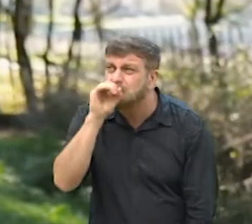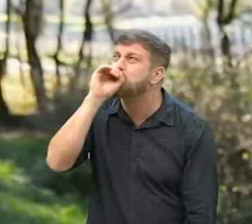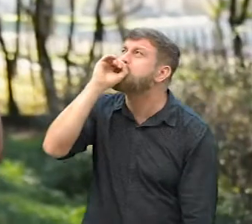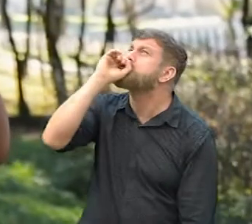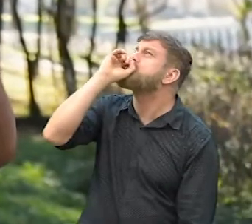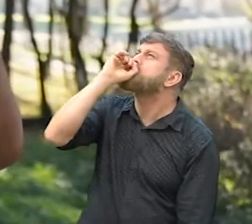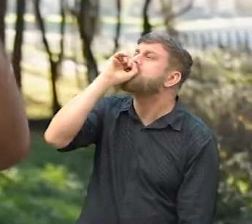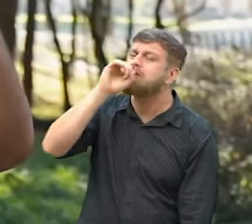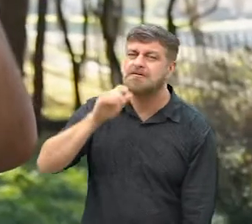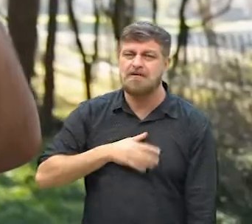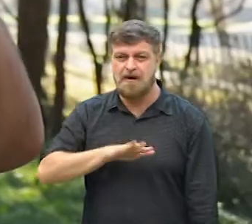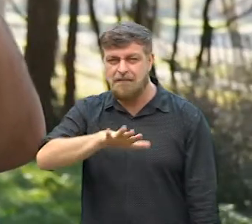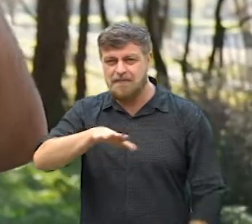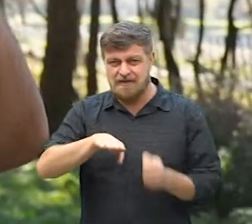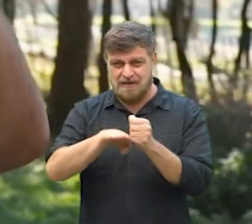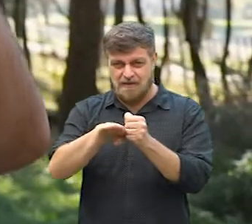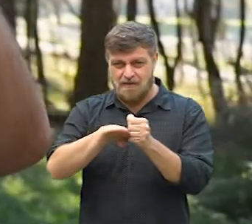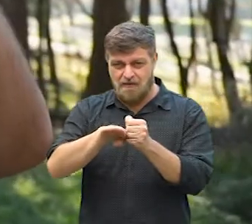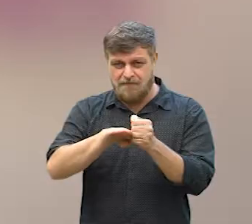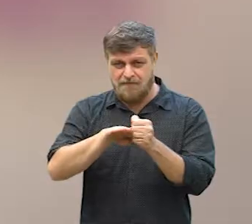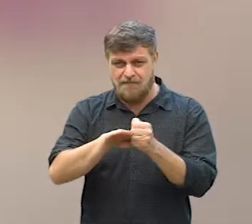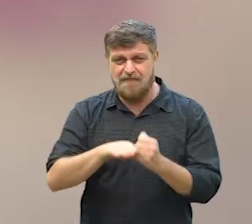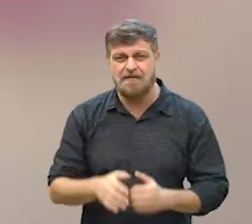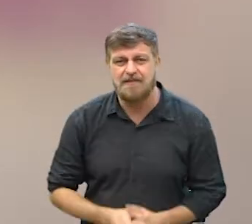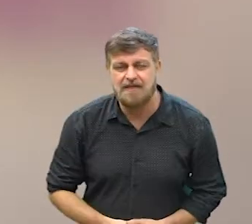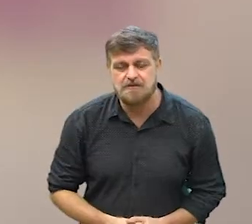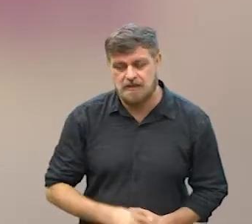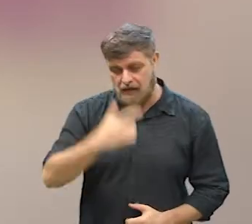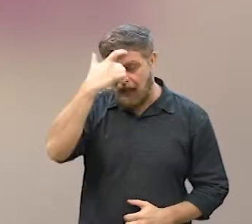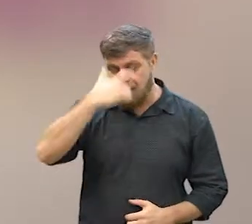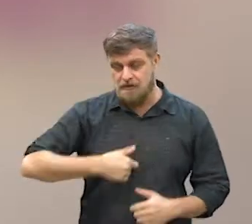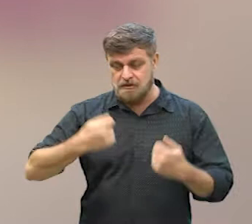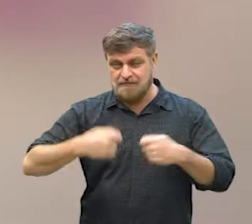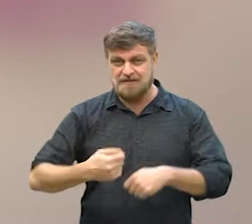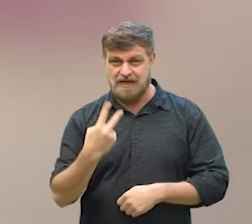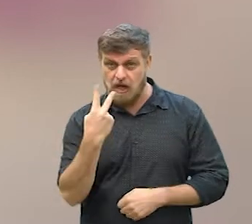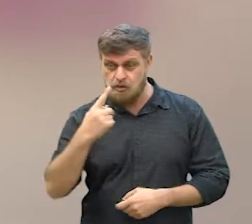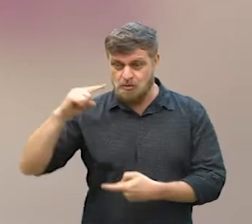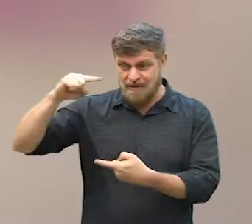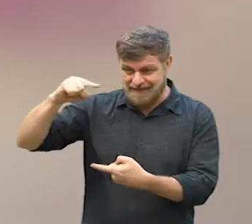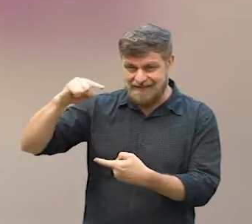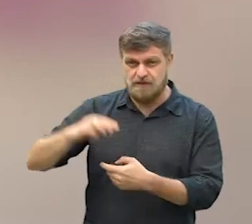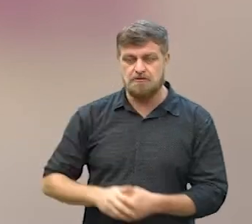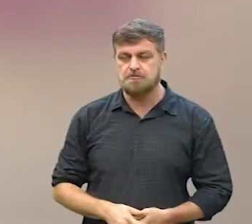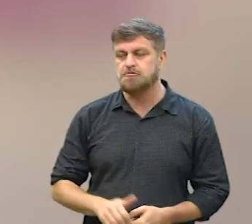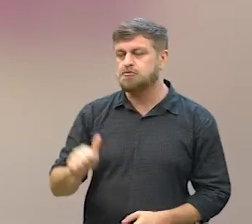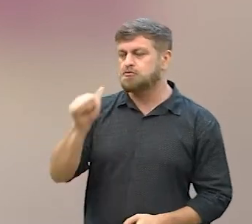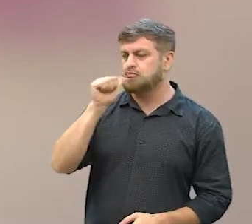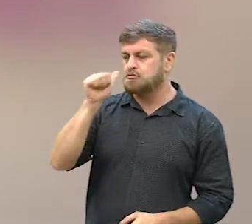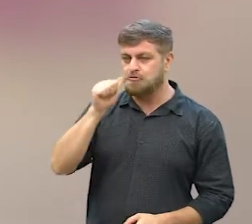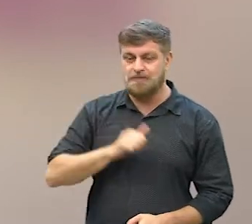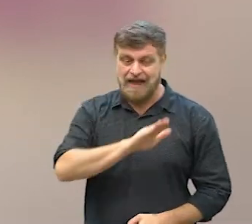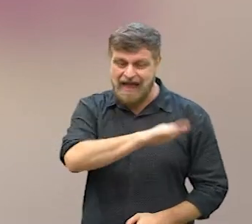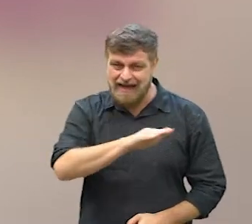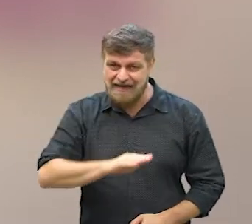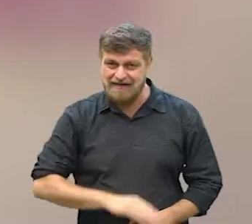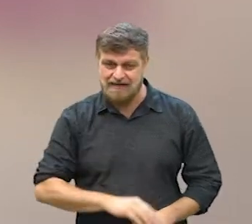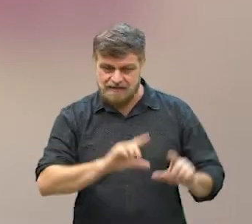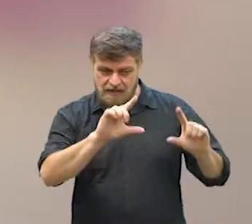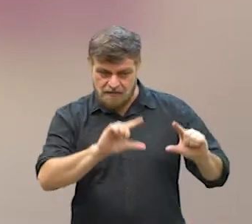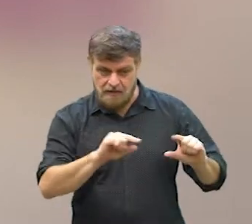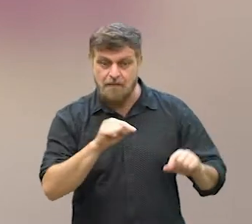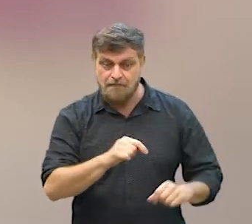de água no dia, que é mais ou menos uma média que a gente faz, né, por ser humano. A criança, ela toma menos, mas sempre